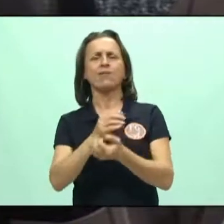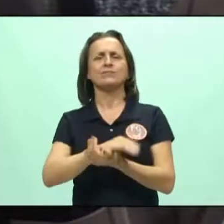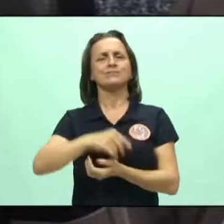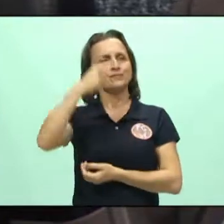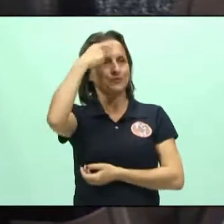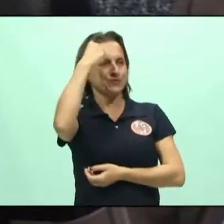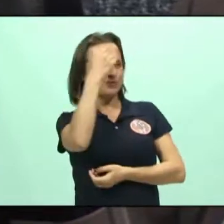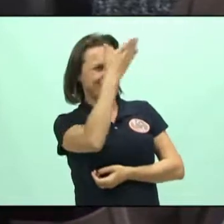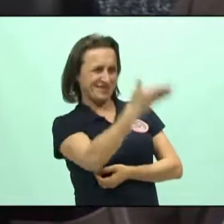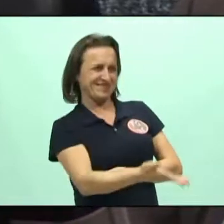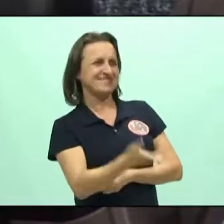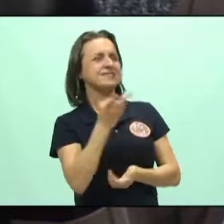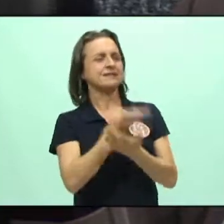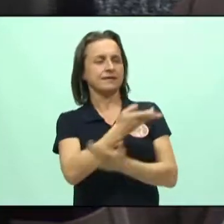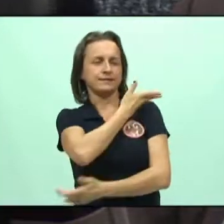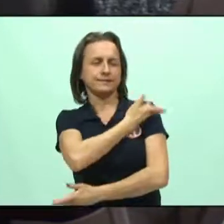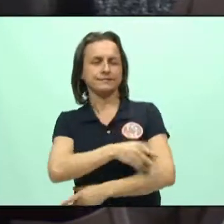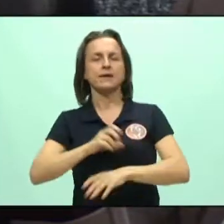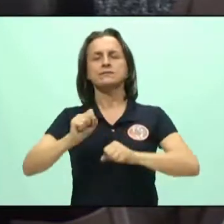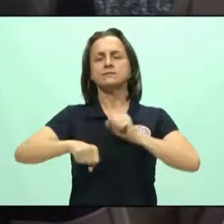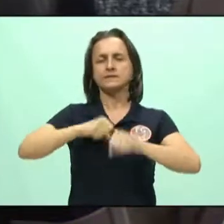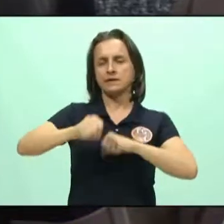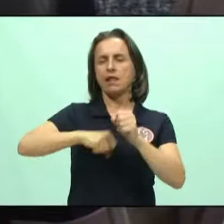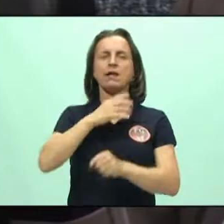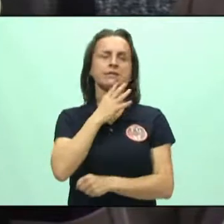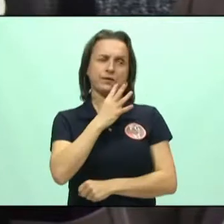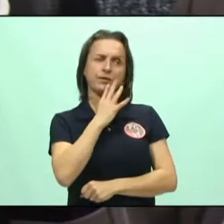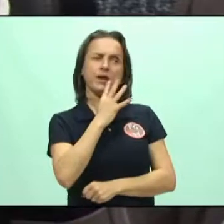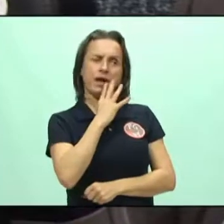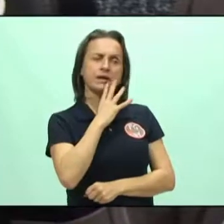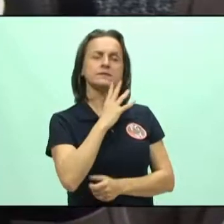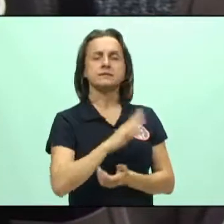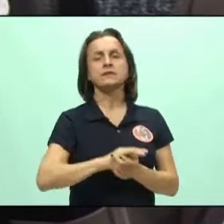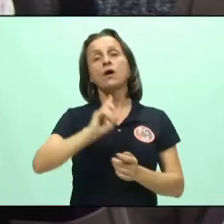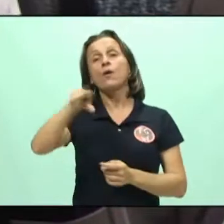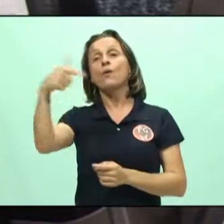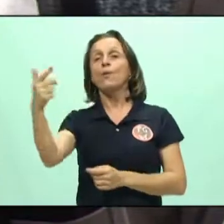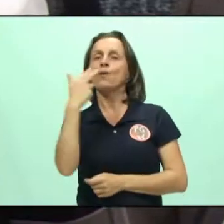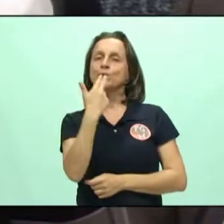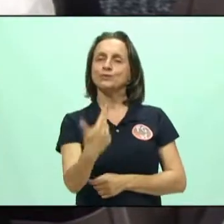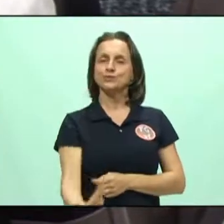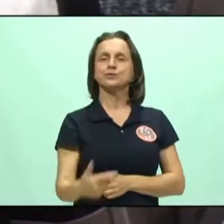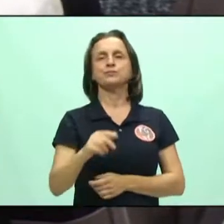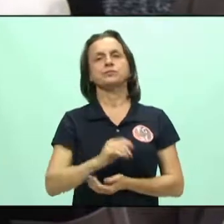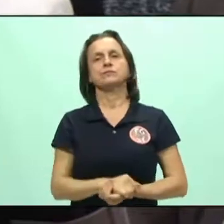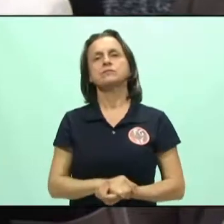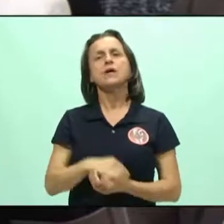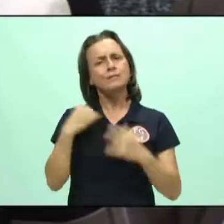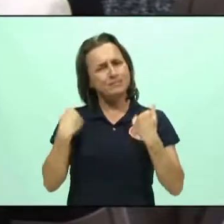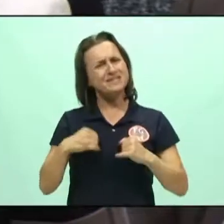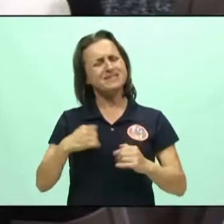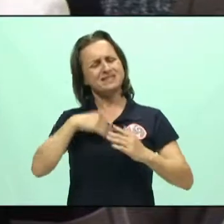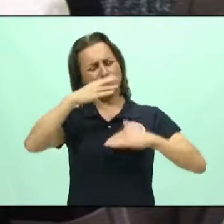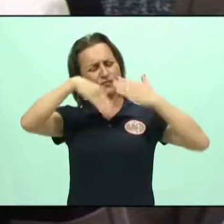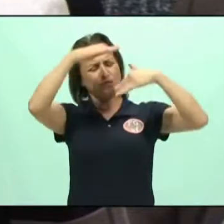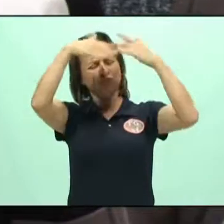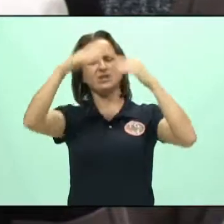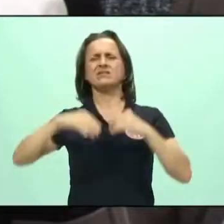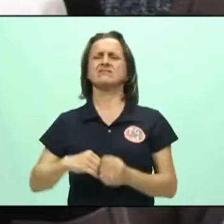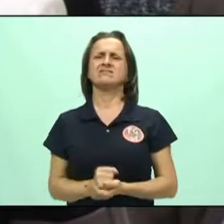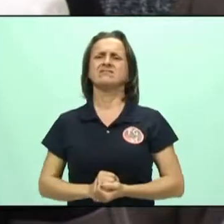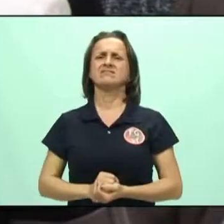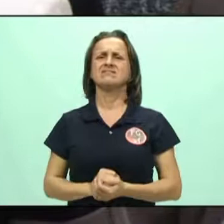melhor do que nós é todas elas nós temos que evoluir para o sistema cicloviário que atenda a cidade inteira